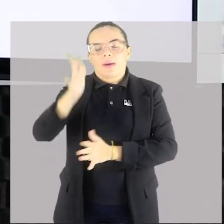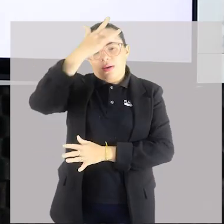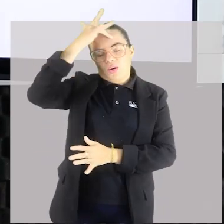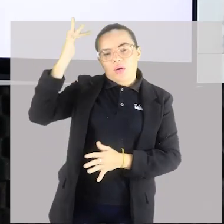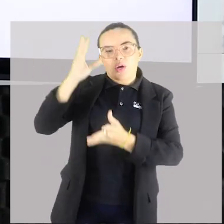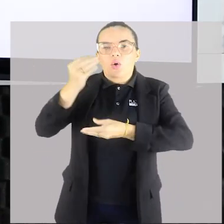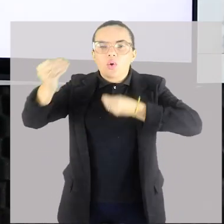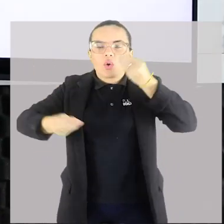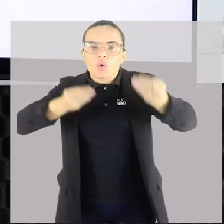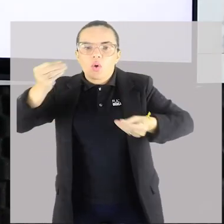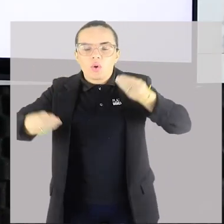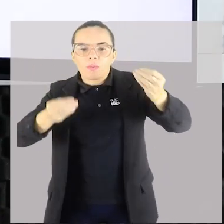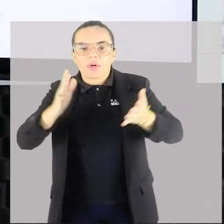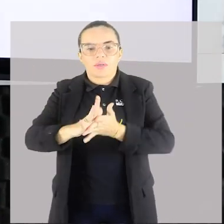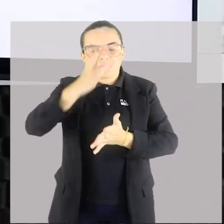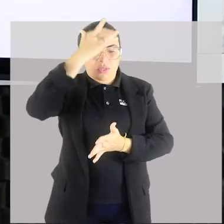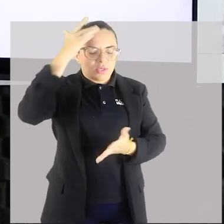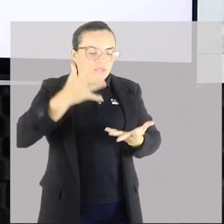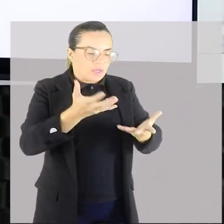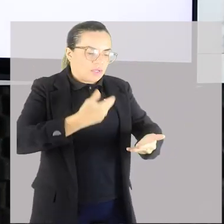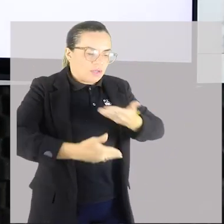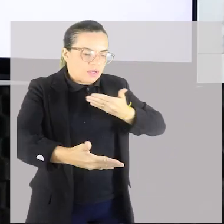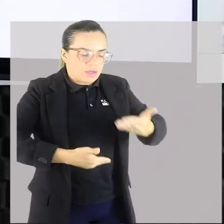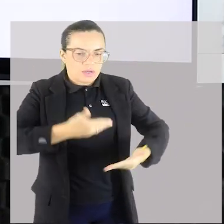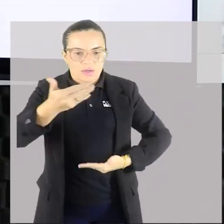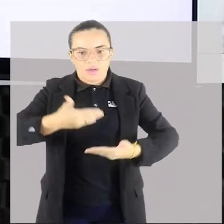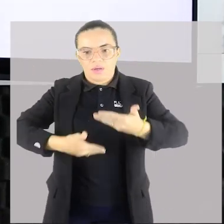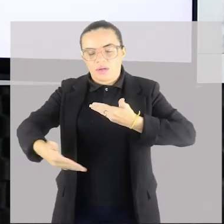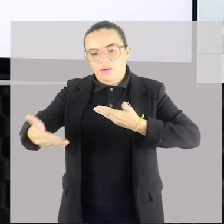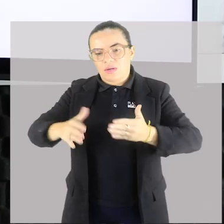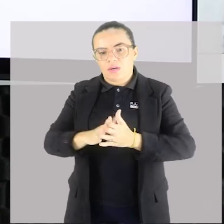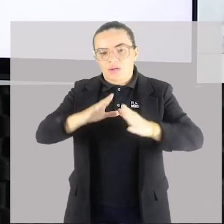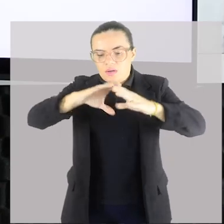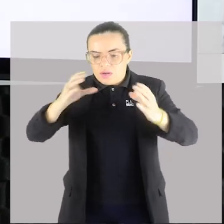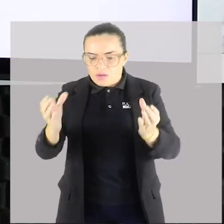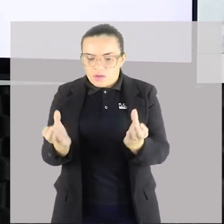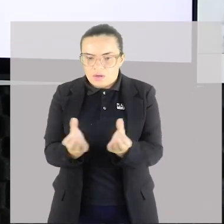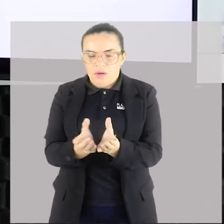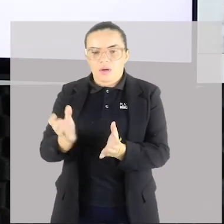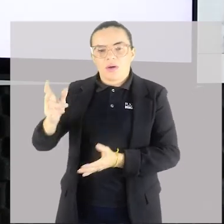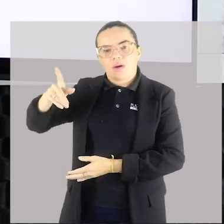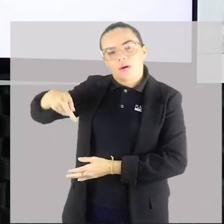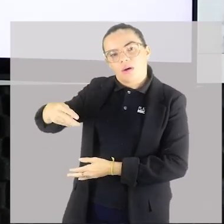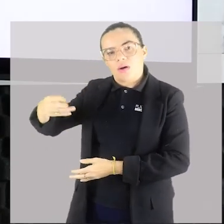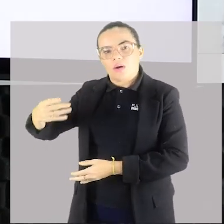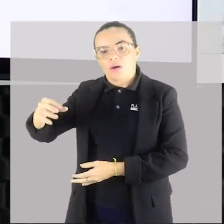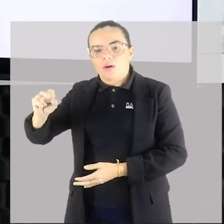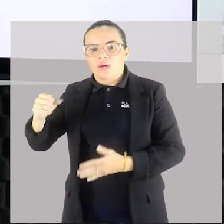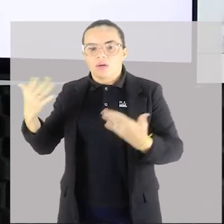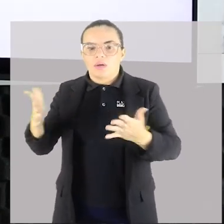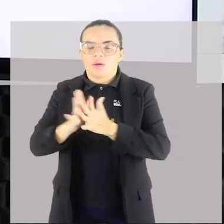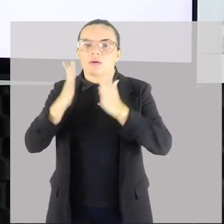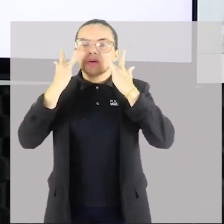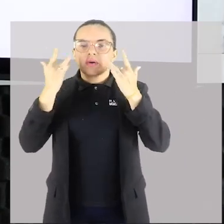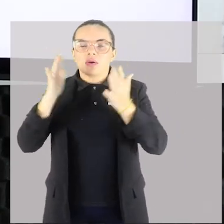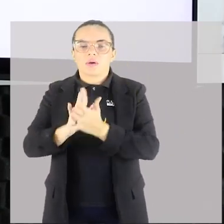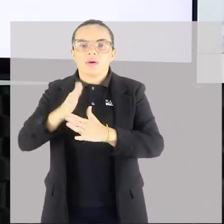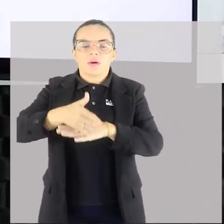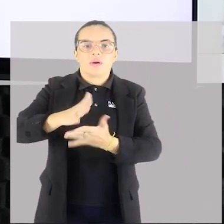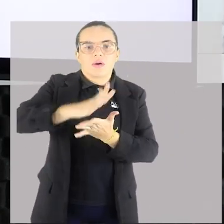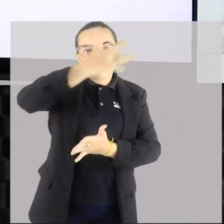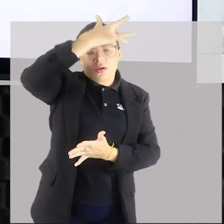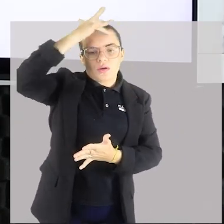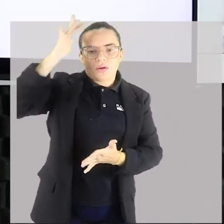com ele, né? Se fosse numa borracharia, você diria, são só pneus. Mas e se o artista levar a plateia para essa borracharia e colocar um novo